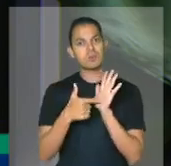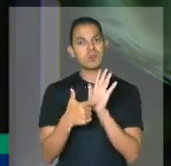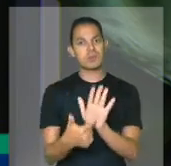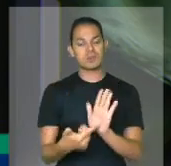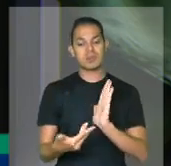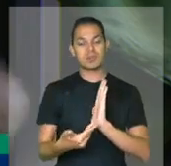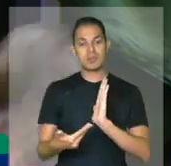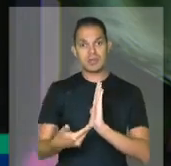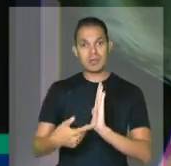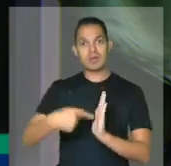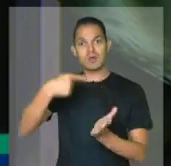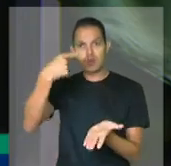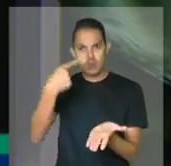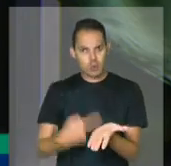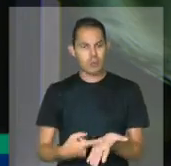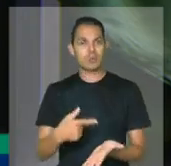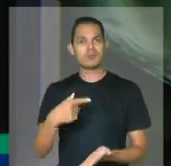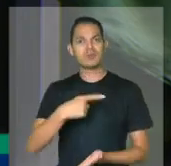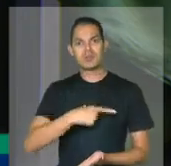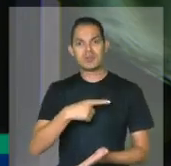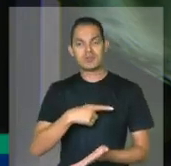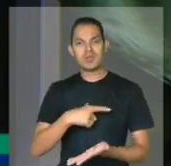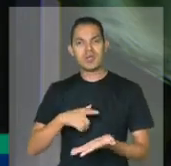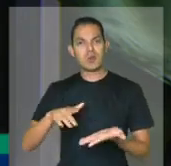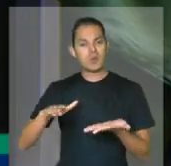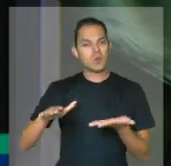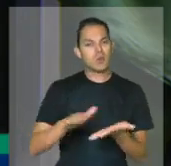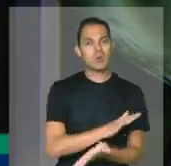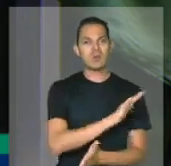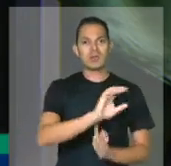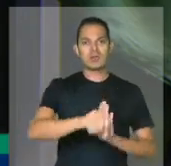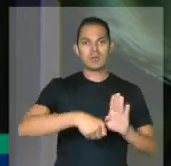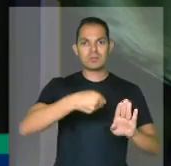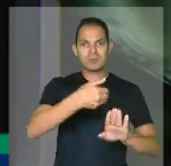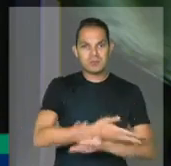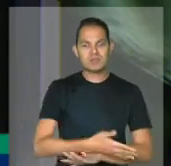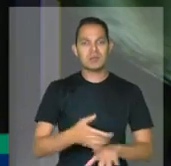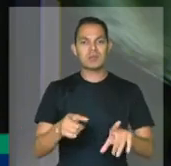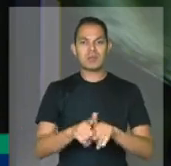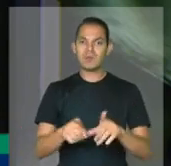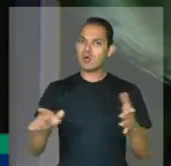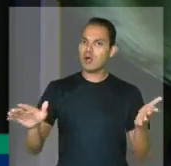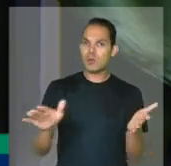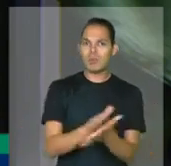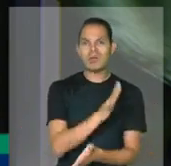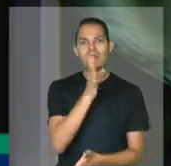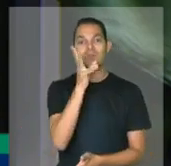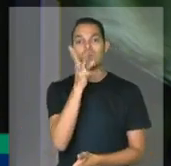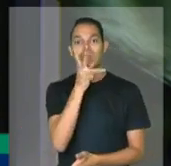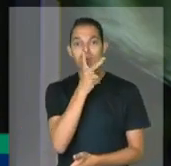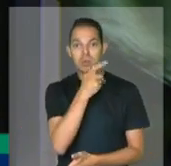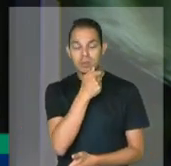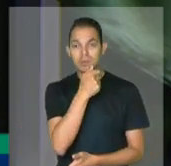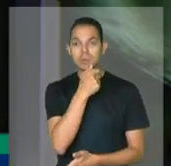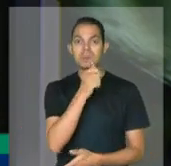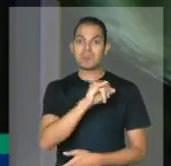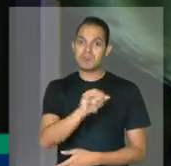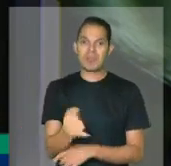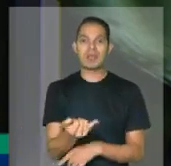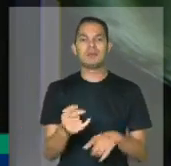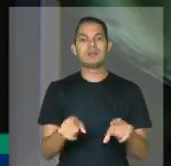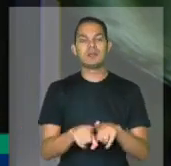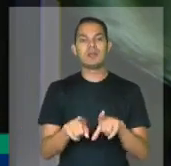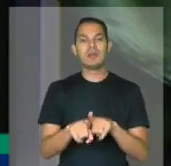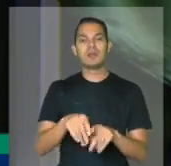Nacional tem compromisso no combate à corrupção, no combate à morosidade. Temos a possibilidade também